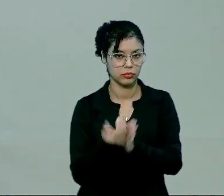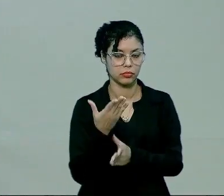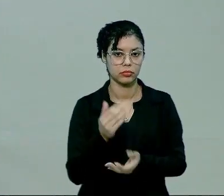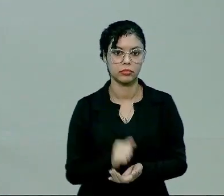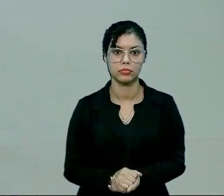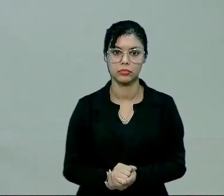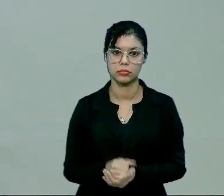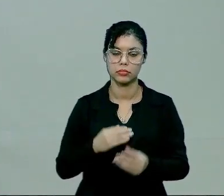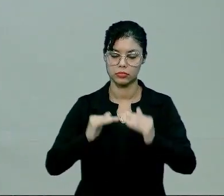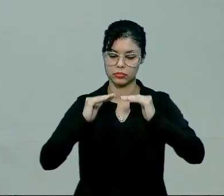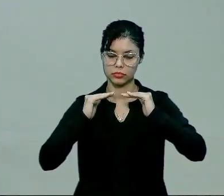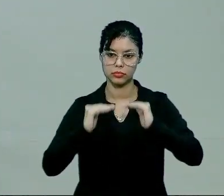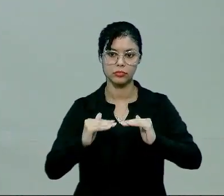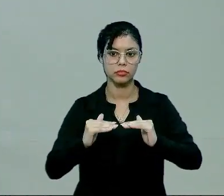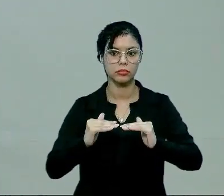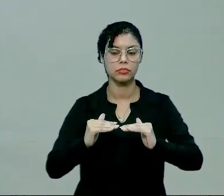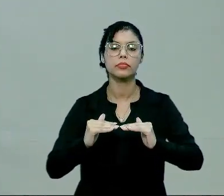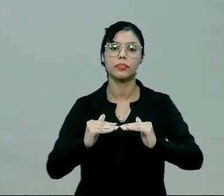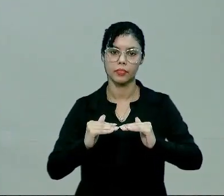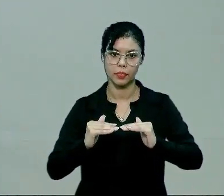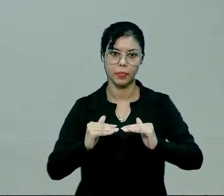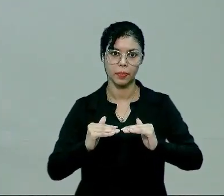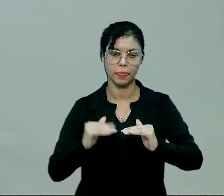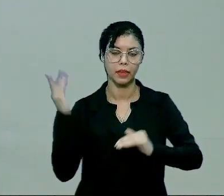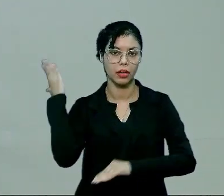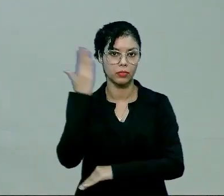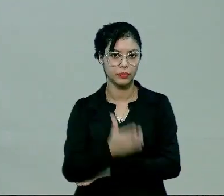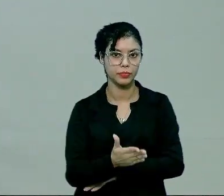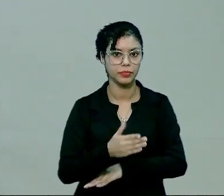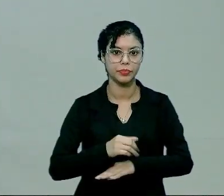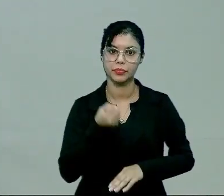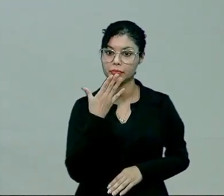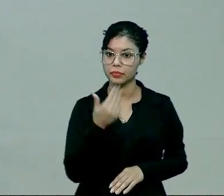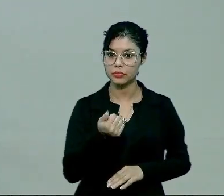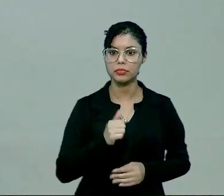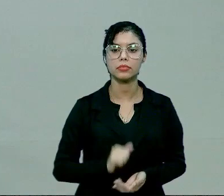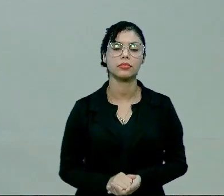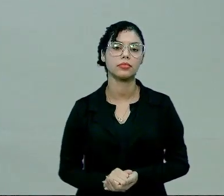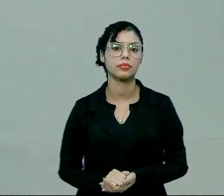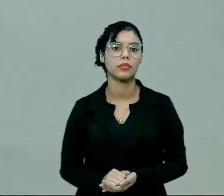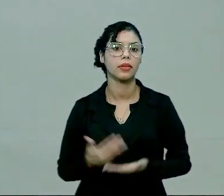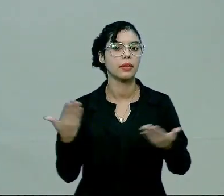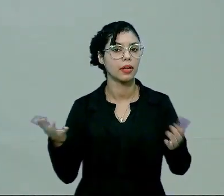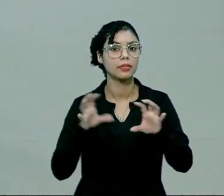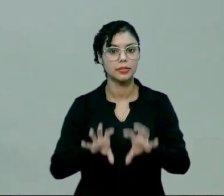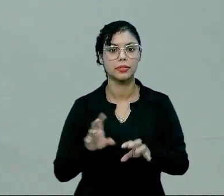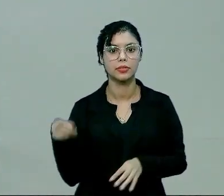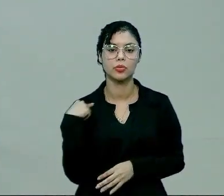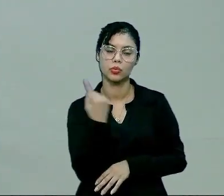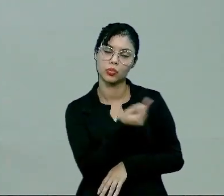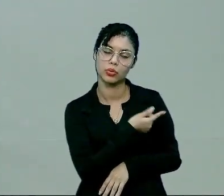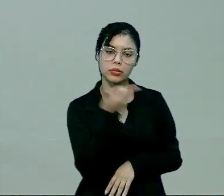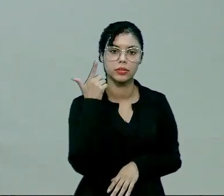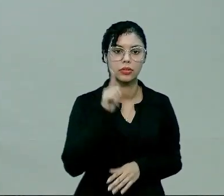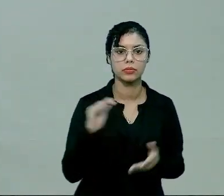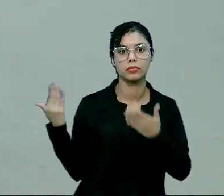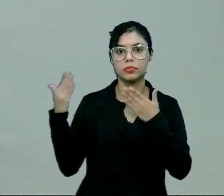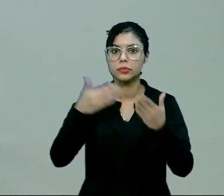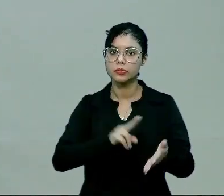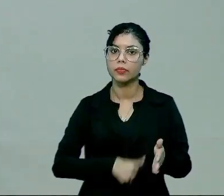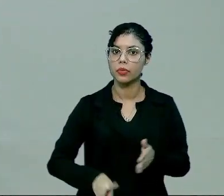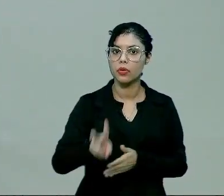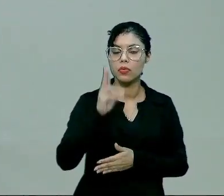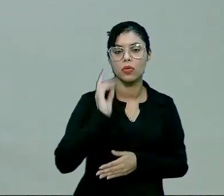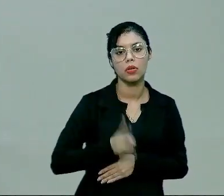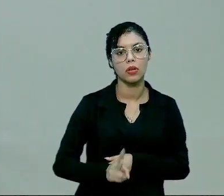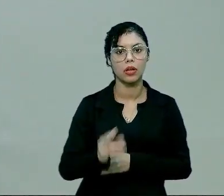um equilíbrio onde a reação acontece de maneira direta. Tudo bem? Então, dessa maneira, nós conseguimos determinar o valor